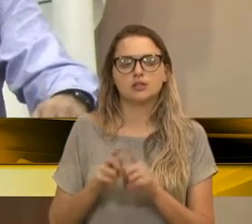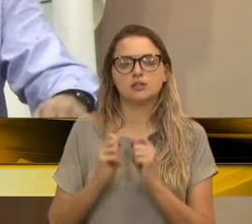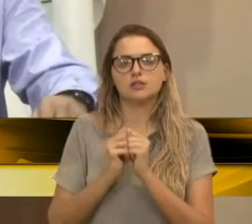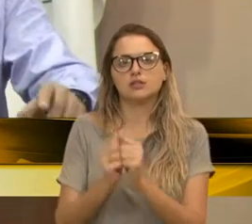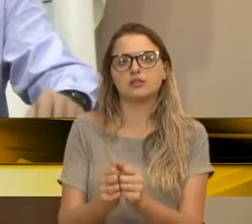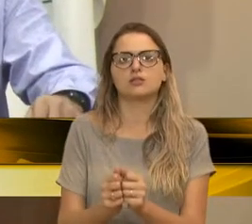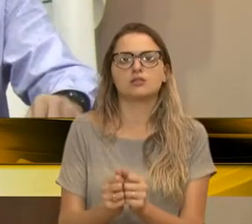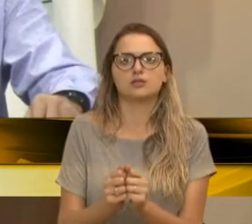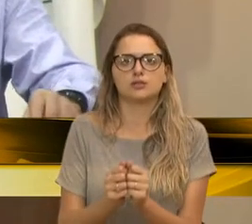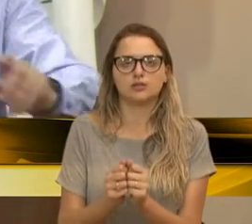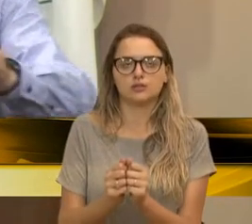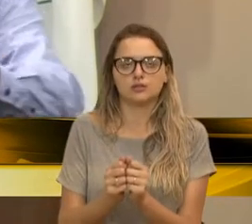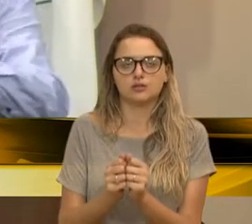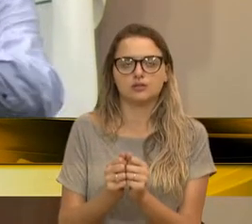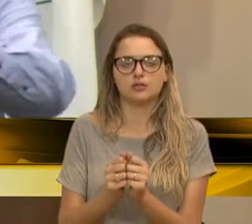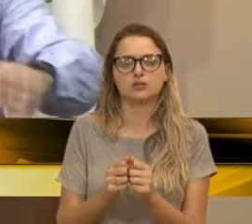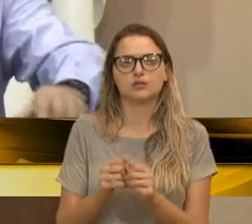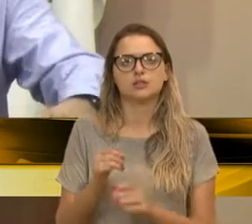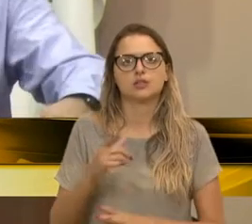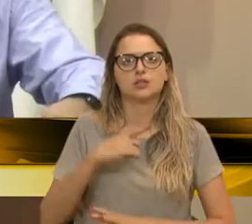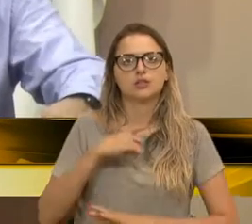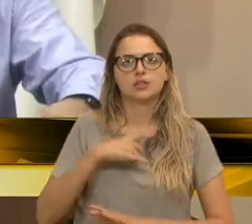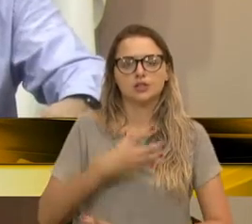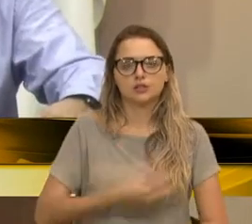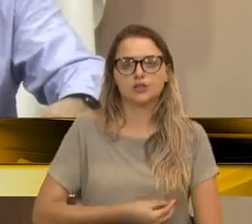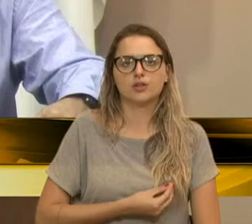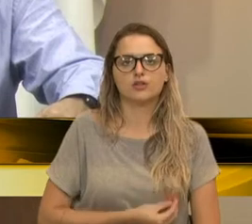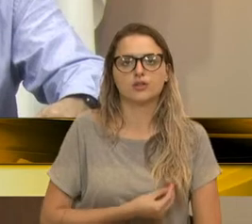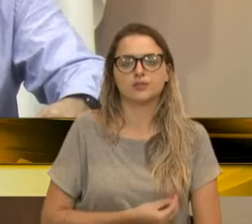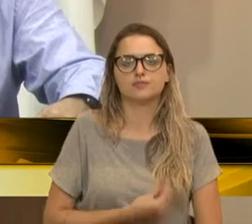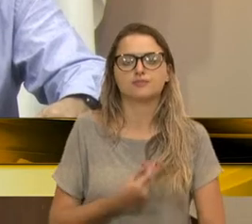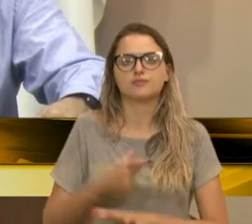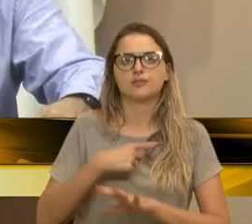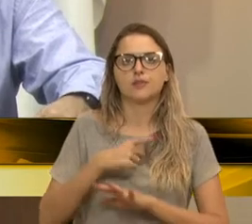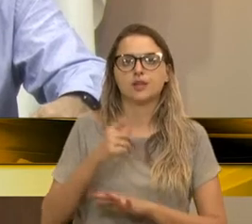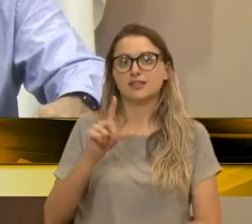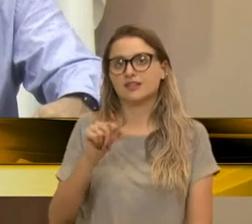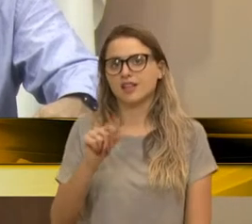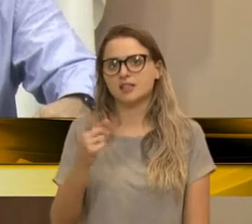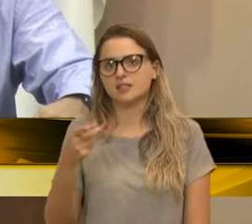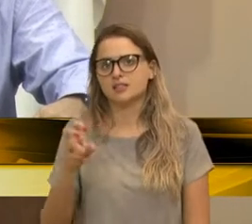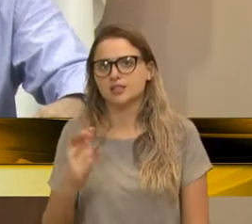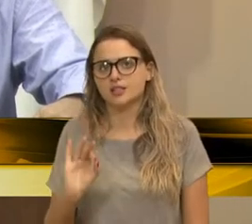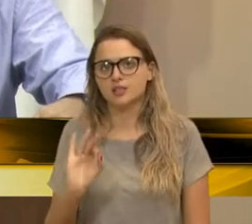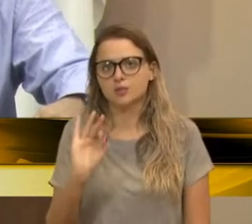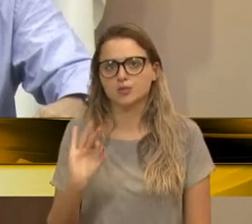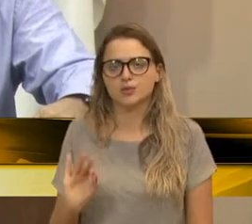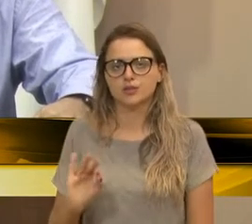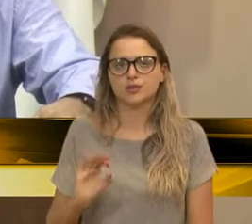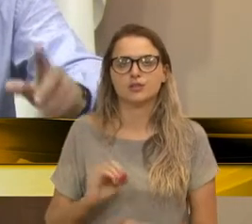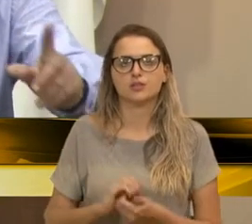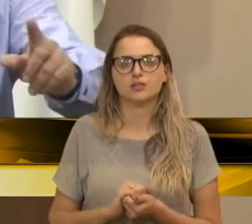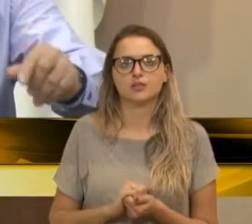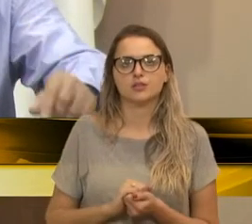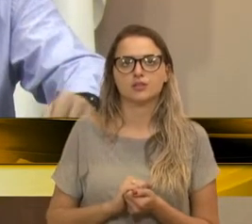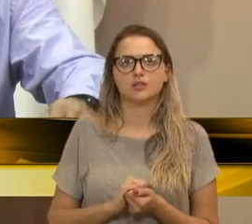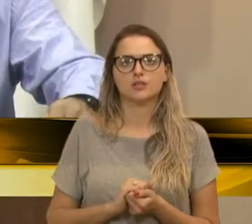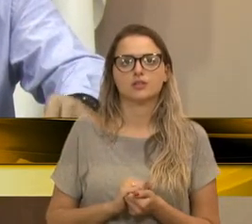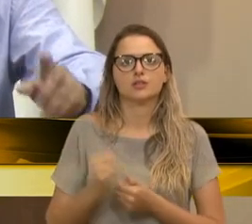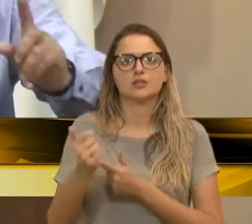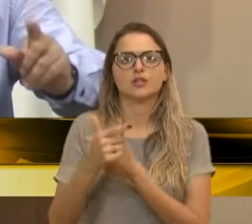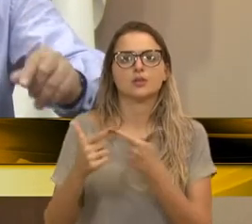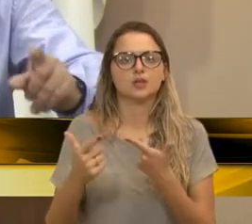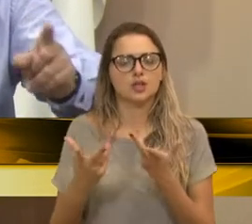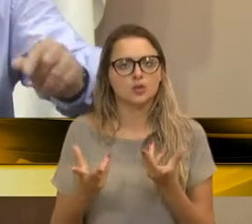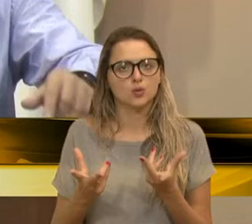olha que enfim, a expectativa de vida aumentou em 10, 15% em alguns casos. Sem desmerecer a